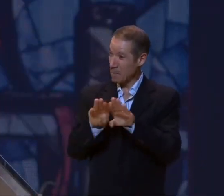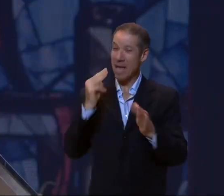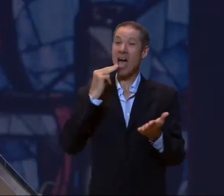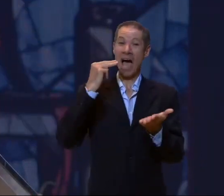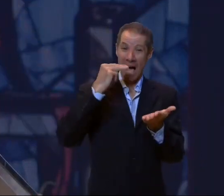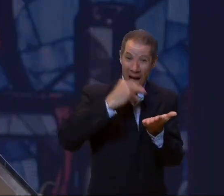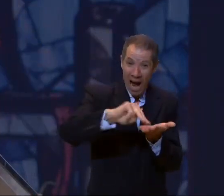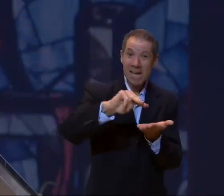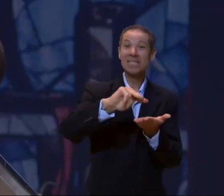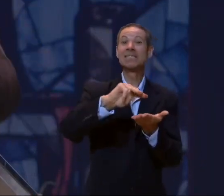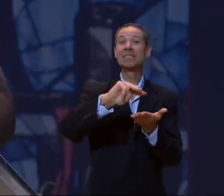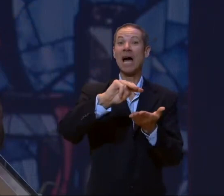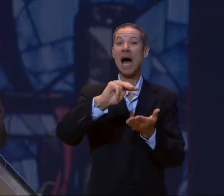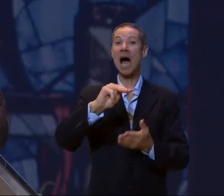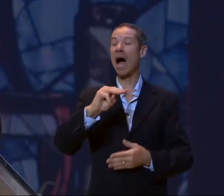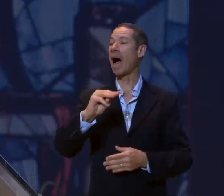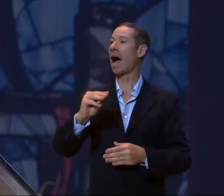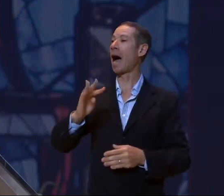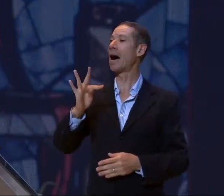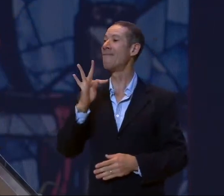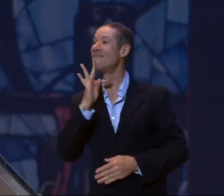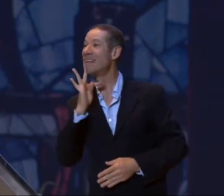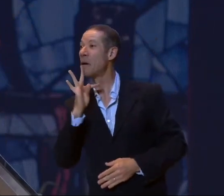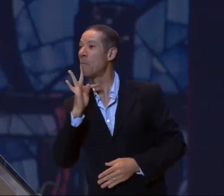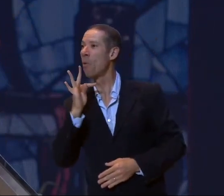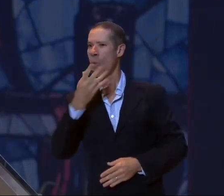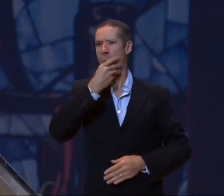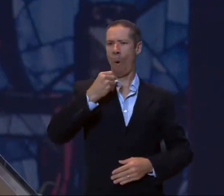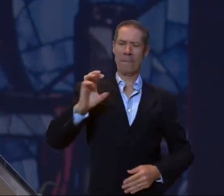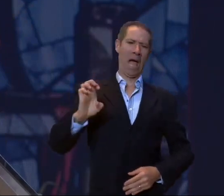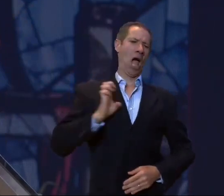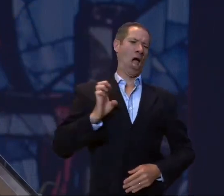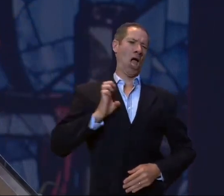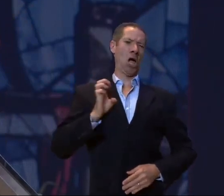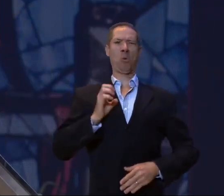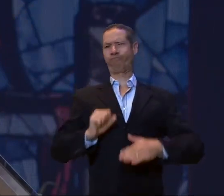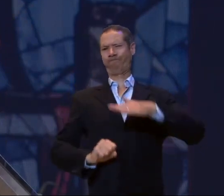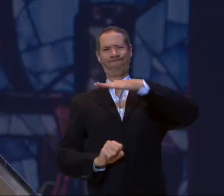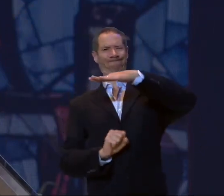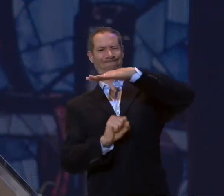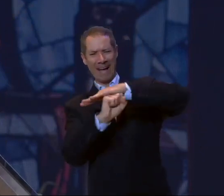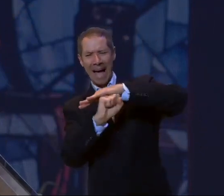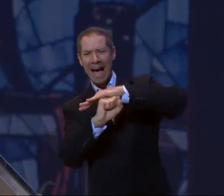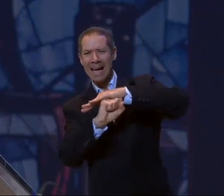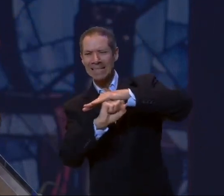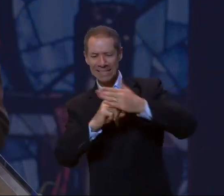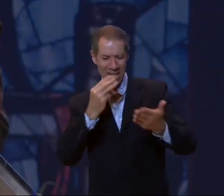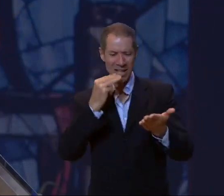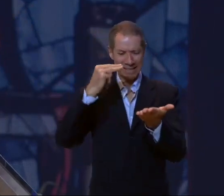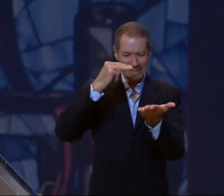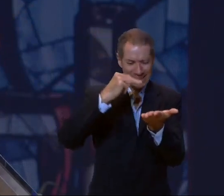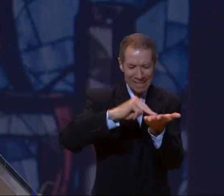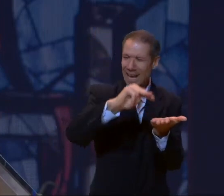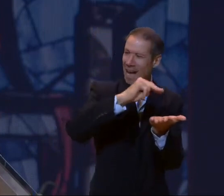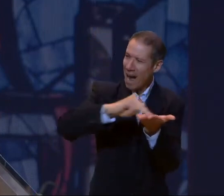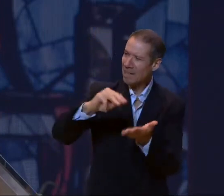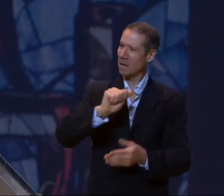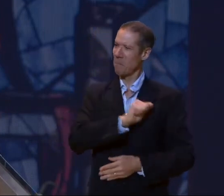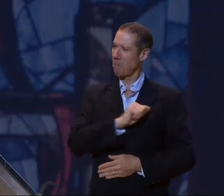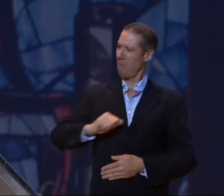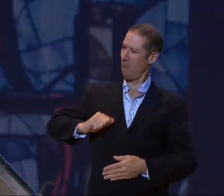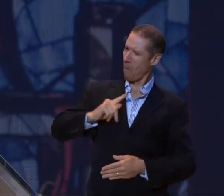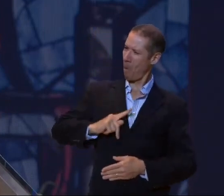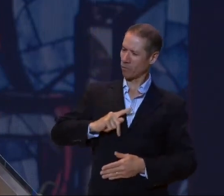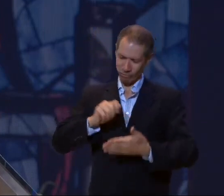cartas endereçadas a Filemão, esse homem rico e abastado. E nessas cartas, o que o apóstolo vai